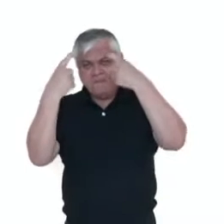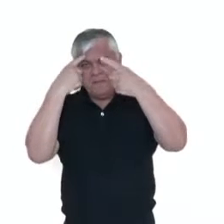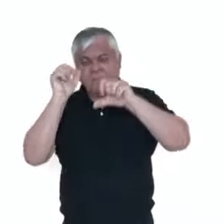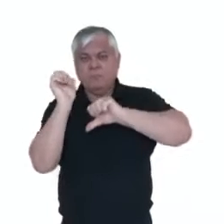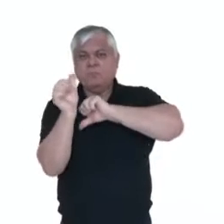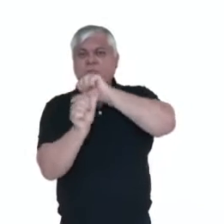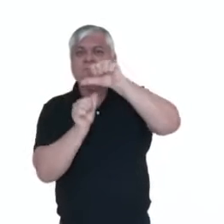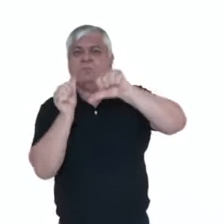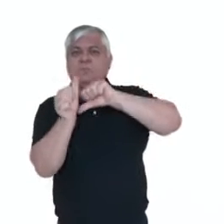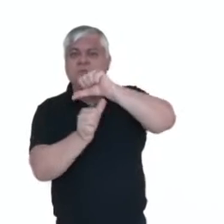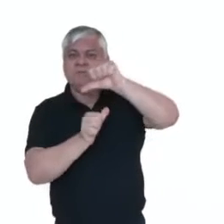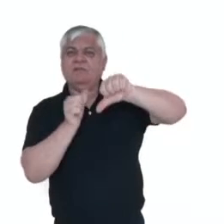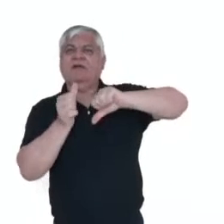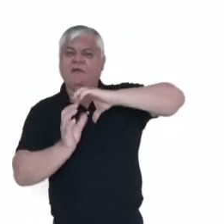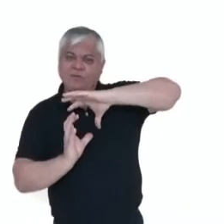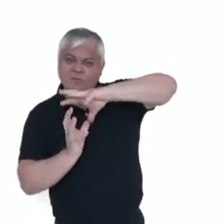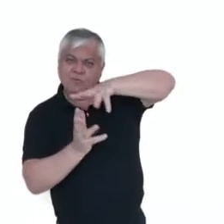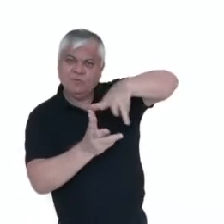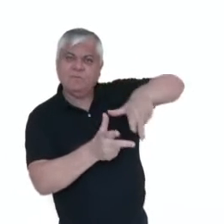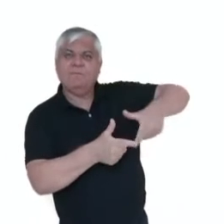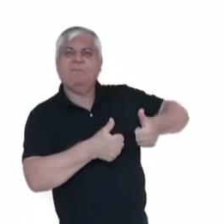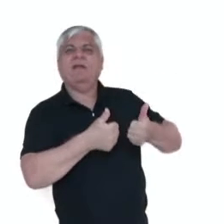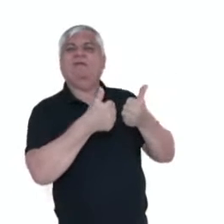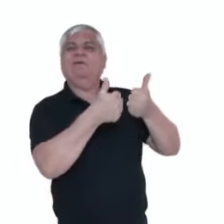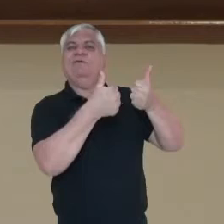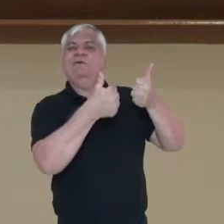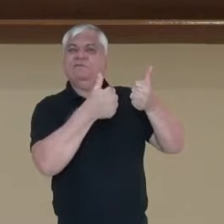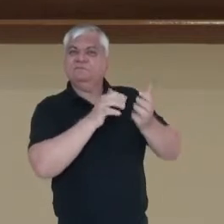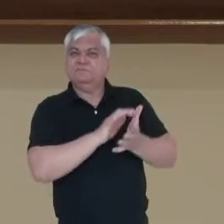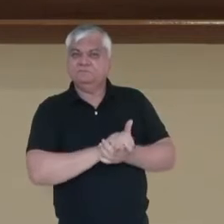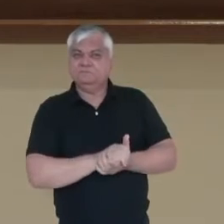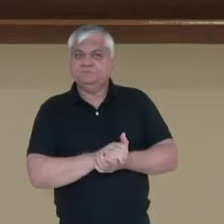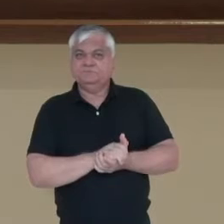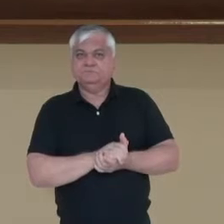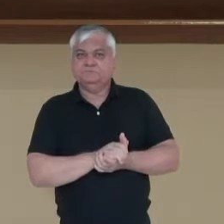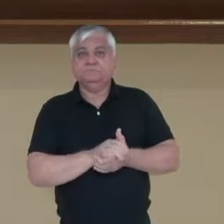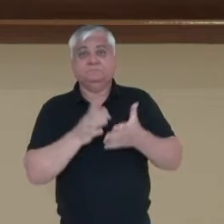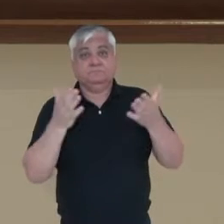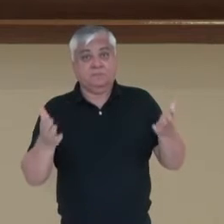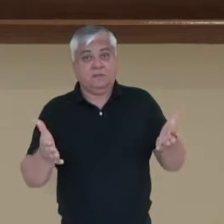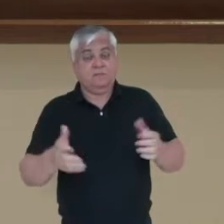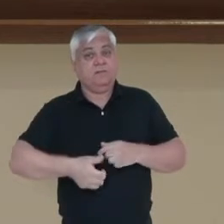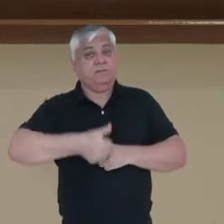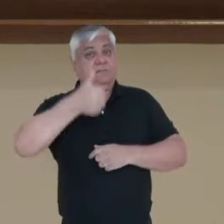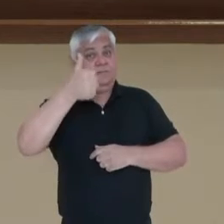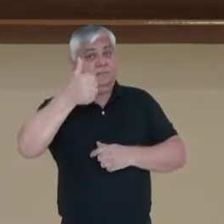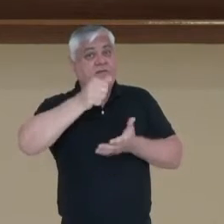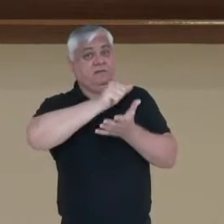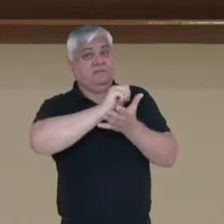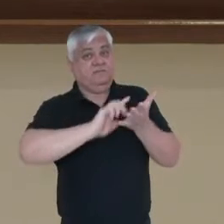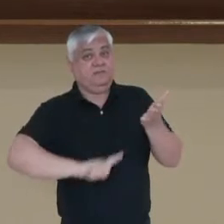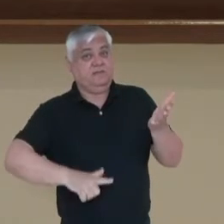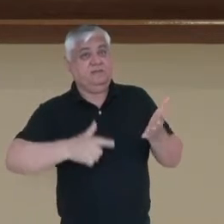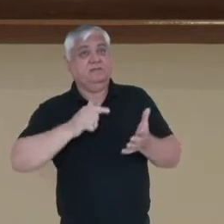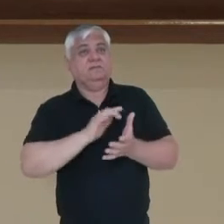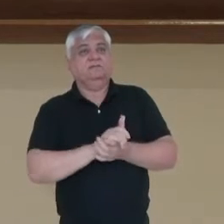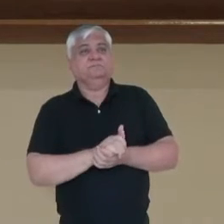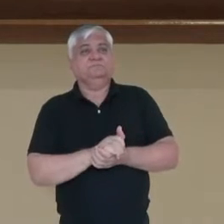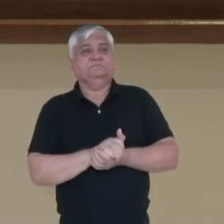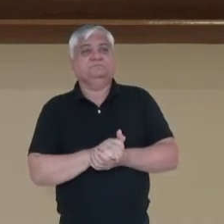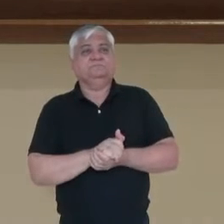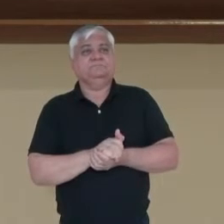mundo e transformá-lo para melhor. Com isso, chegamos à atividade 2.